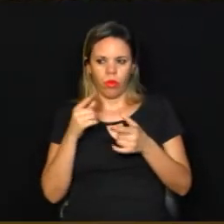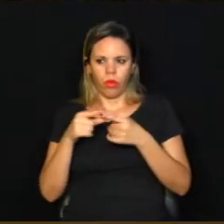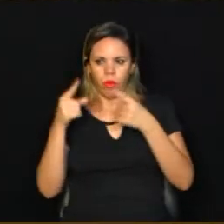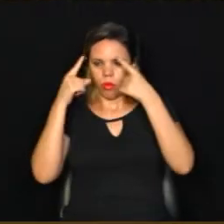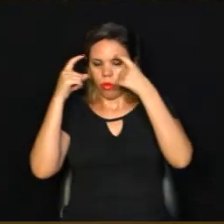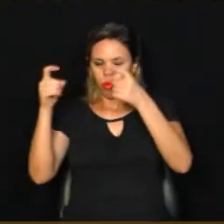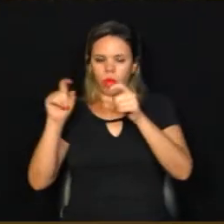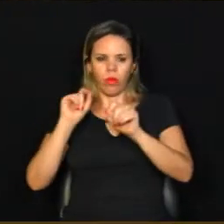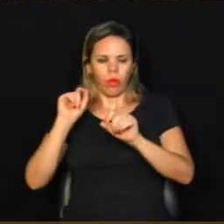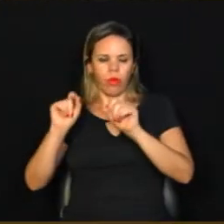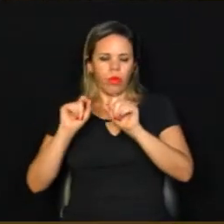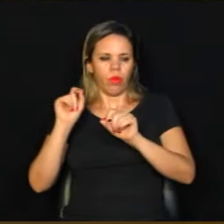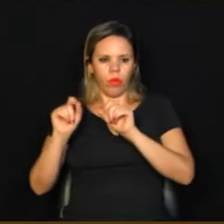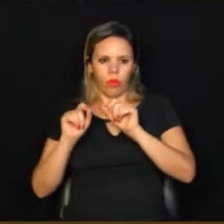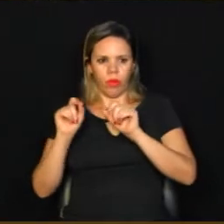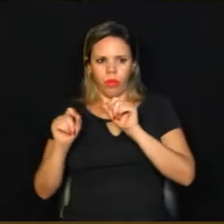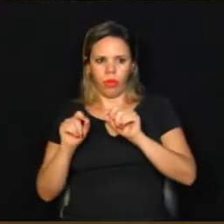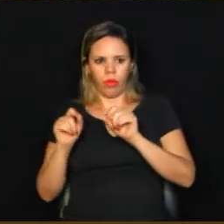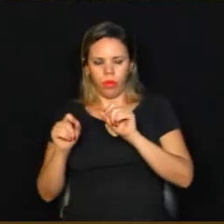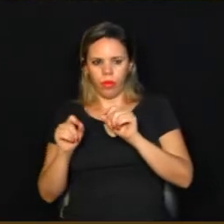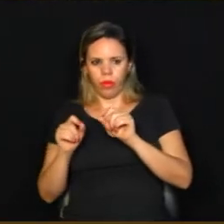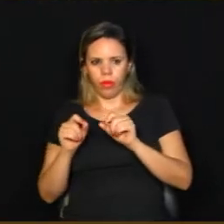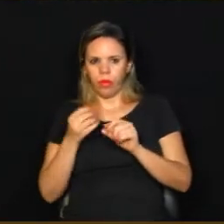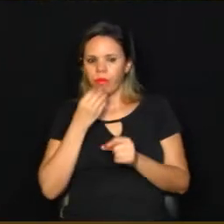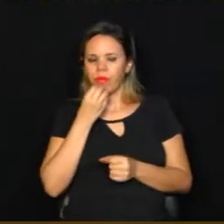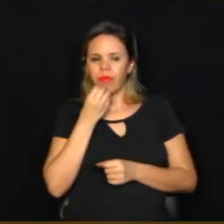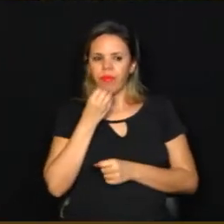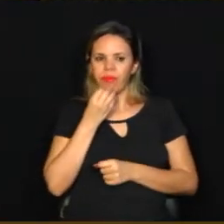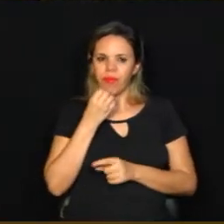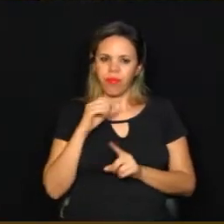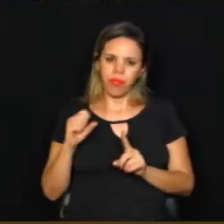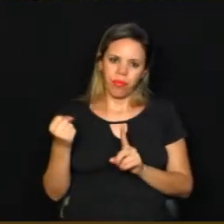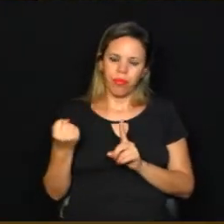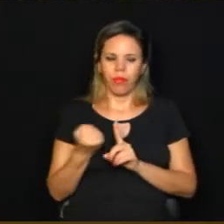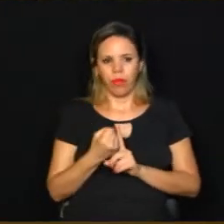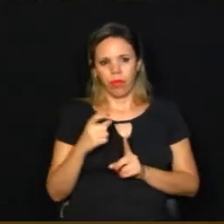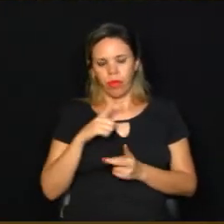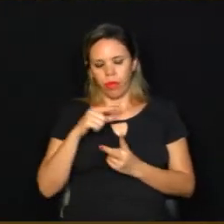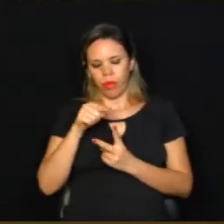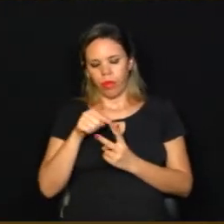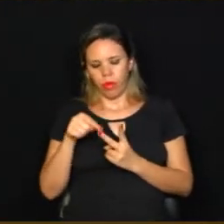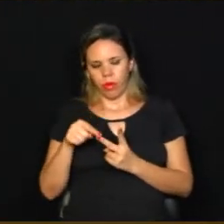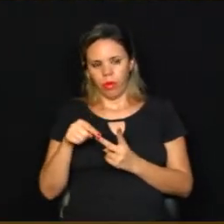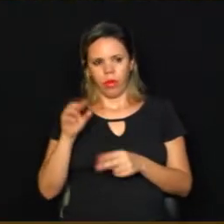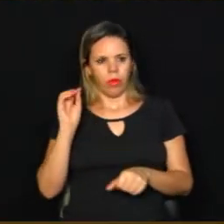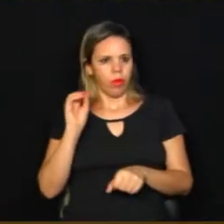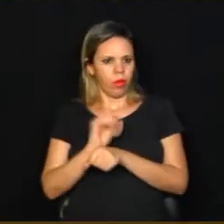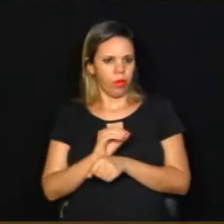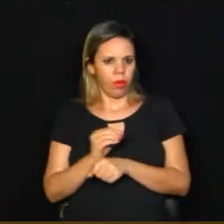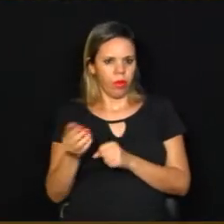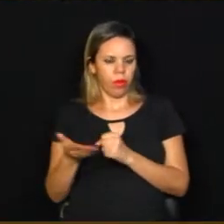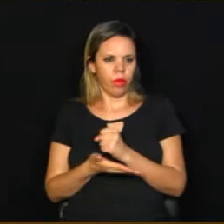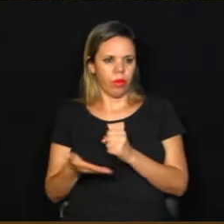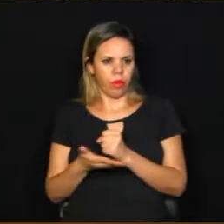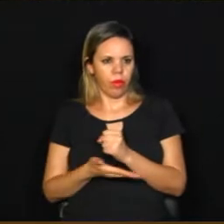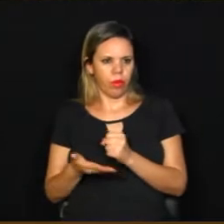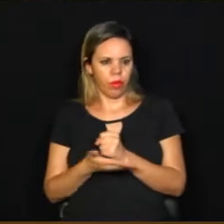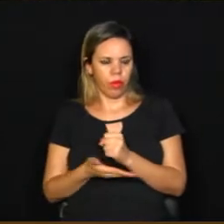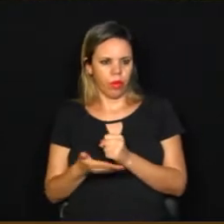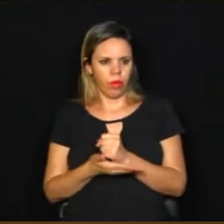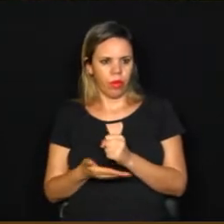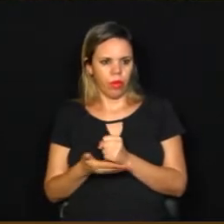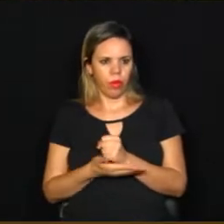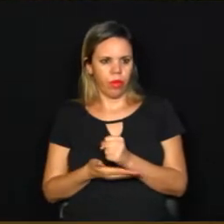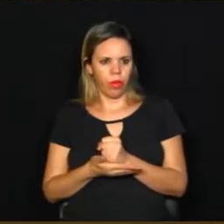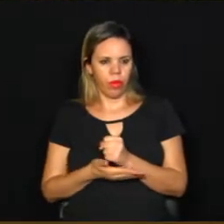E o que é a média complexidade? A assistência social tem 2 níveis de proteção. Básico, a proteção